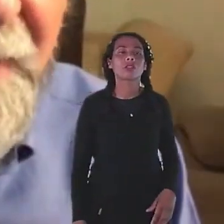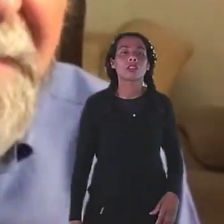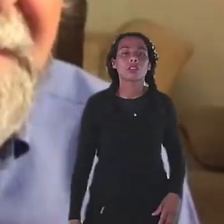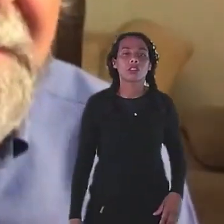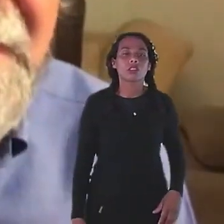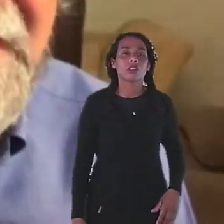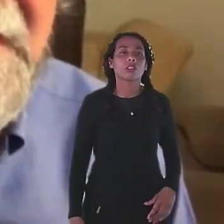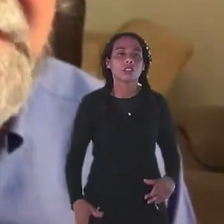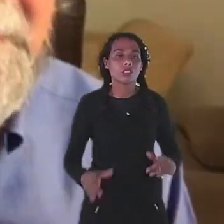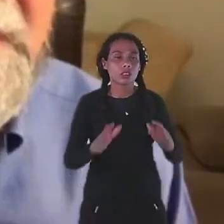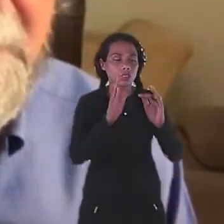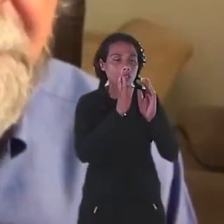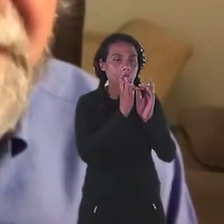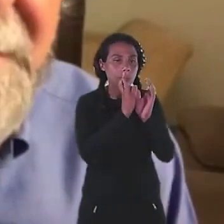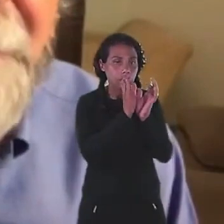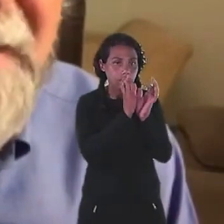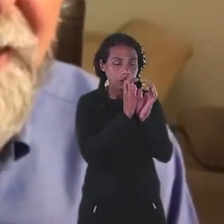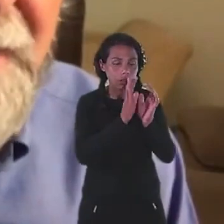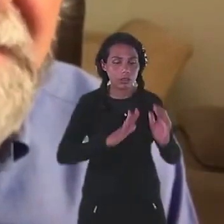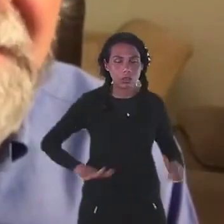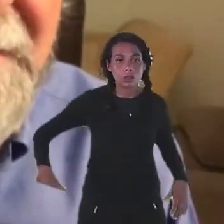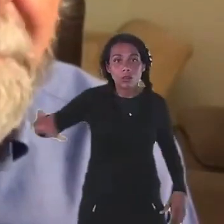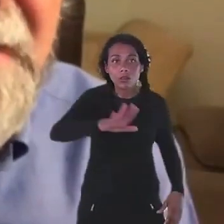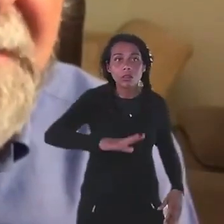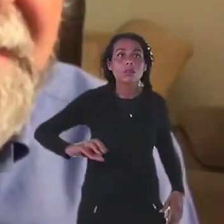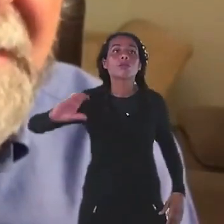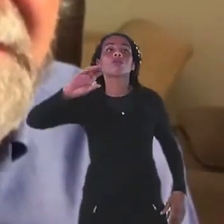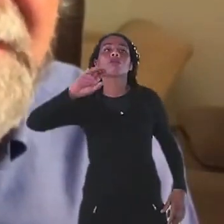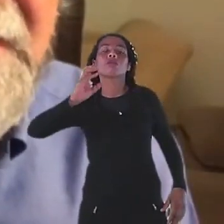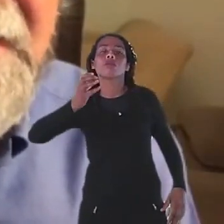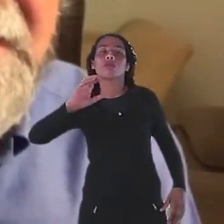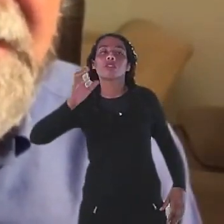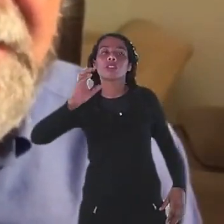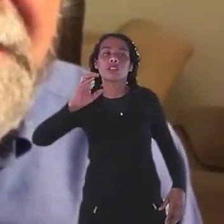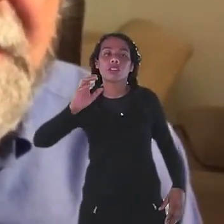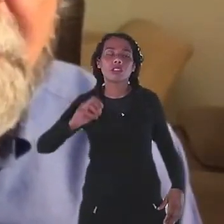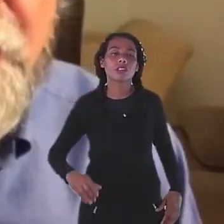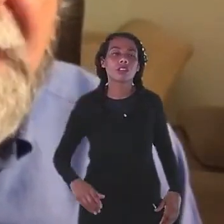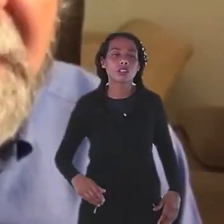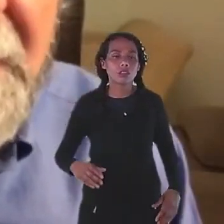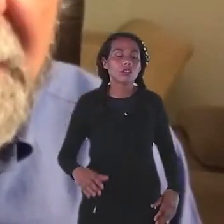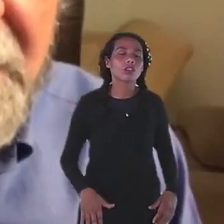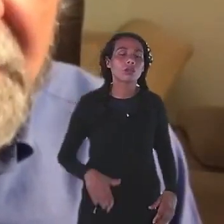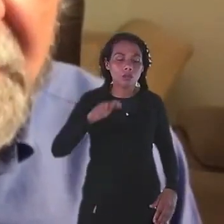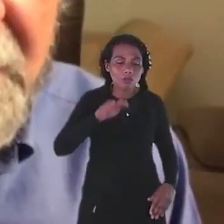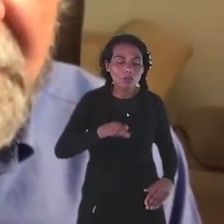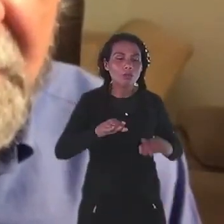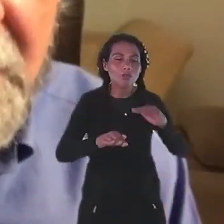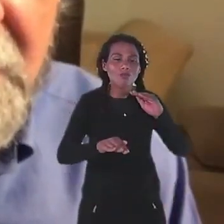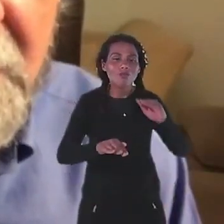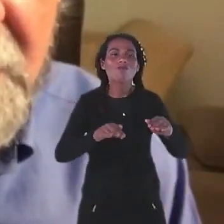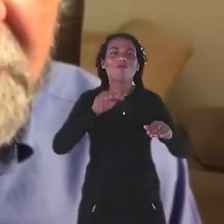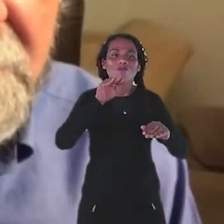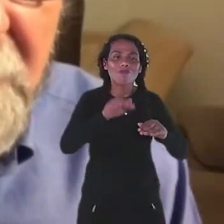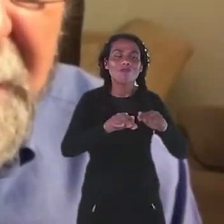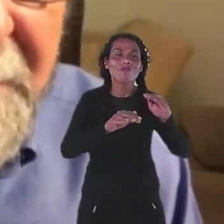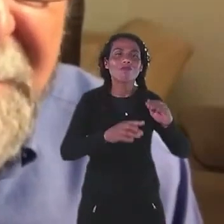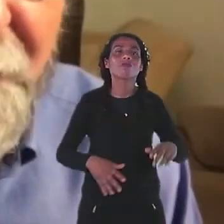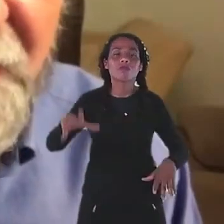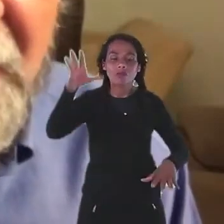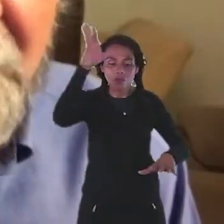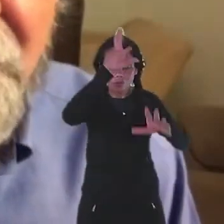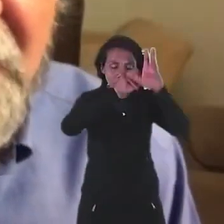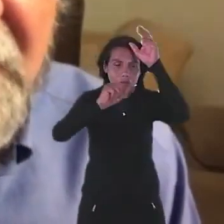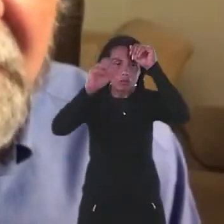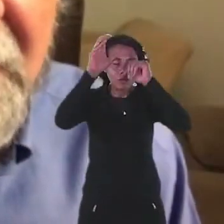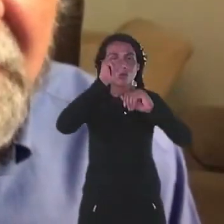relevância que a neurociência tem que fazer parte, né, que ela tem que penetrar, porque